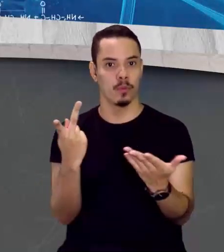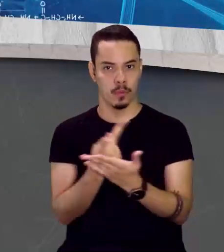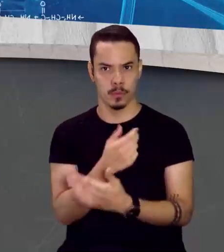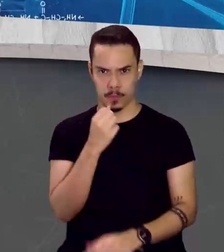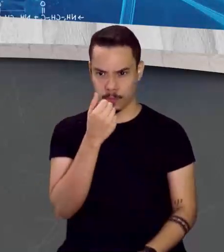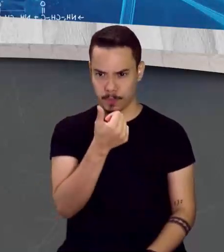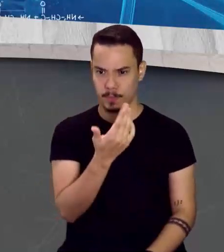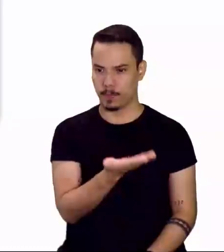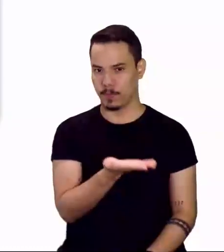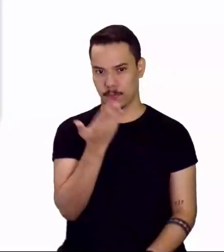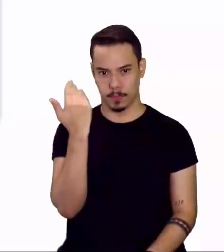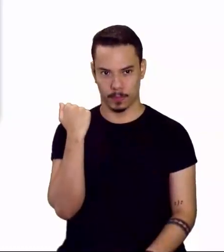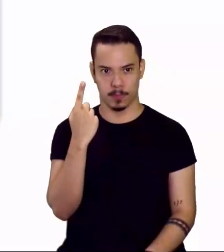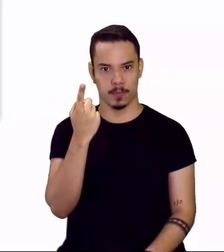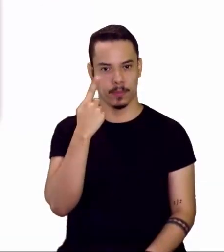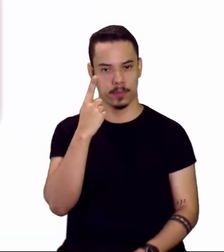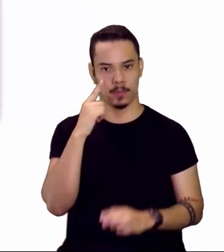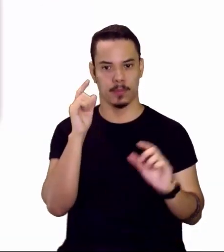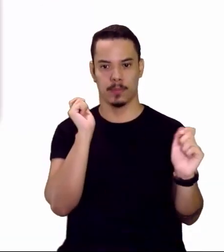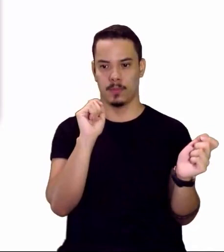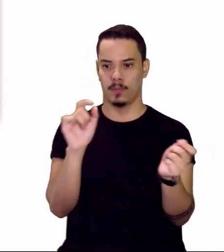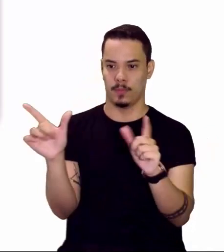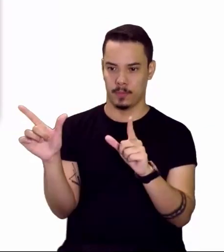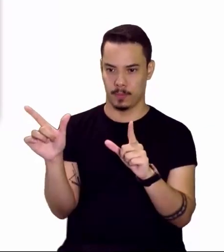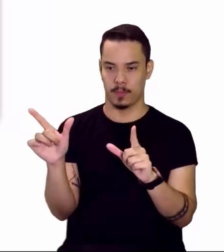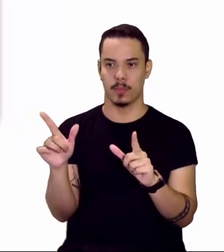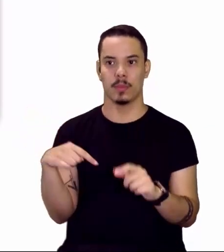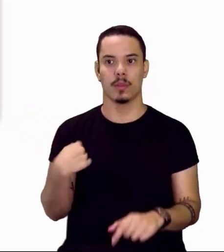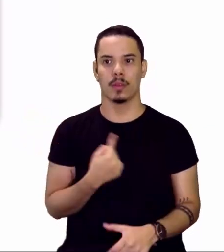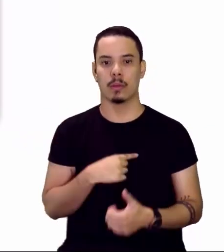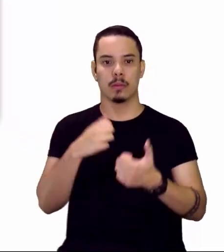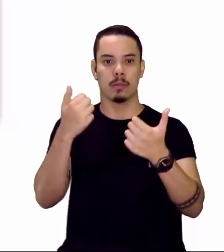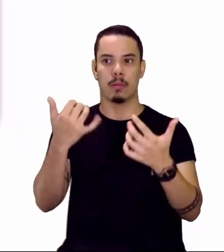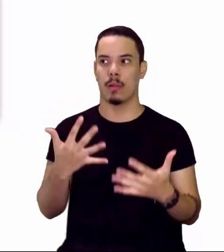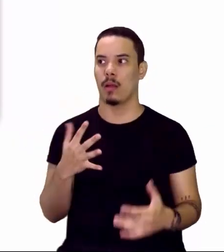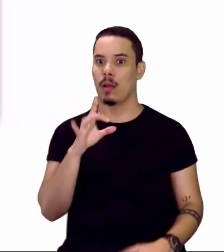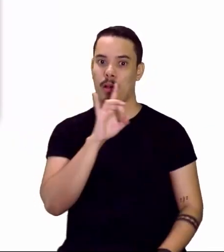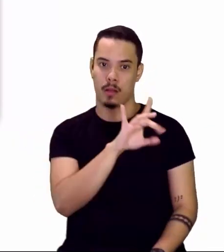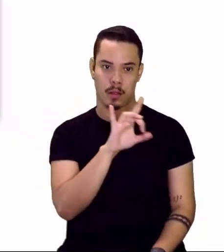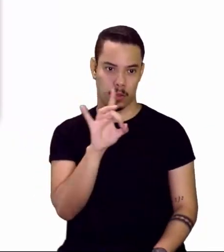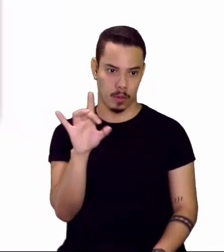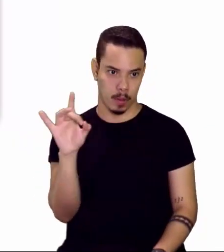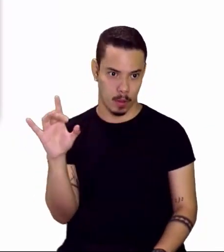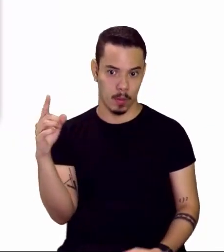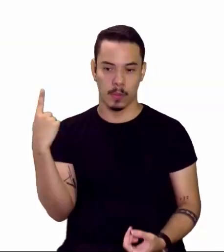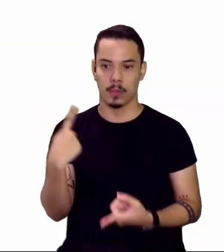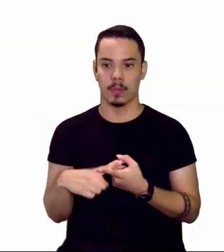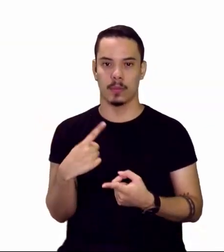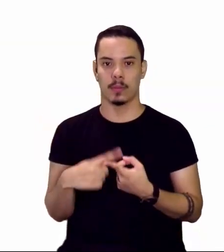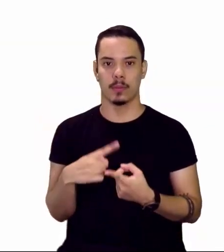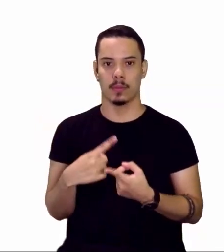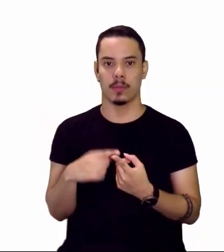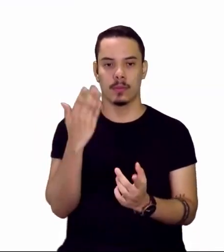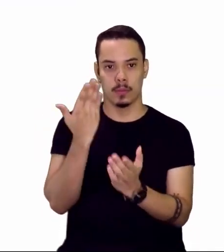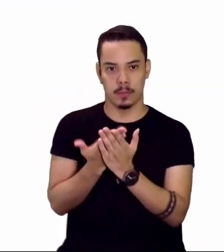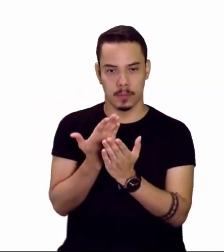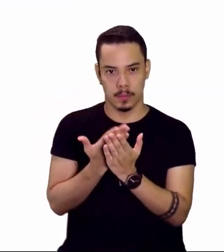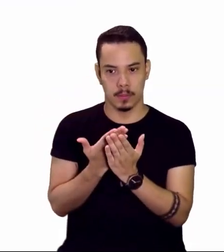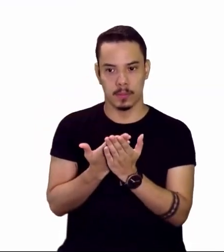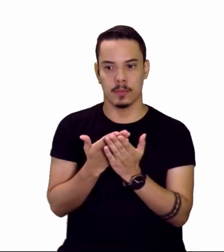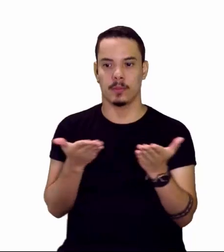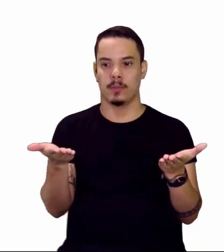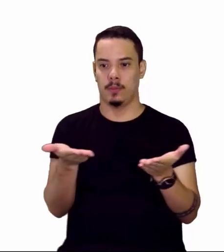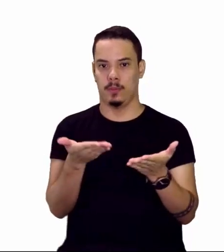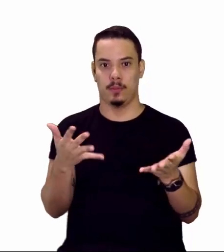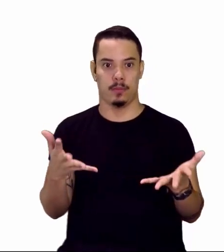Tudo bem? Fica de olho aí na tela agora para a gente abordar cada um, porque na aula de hoje